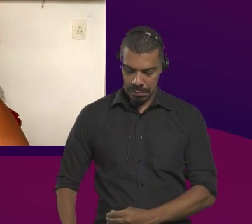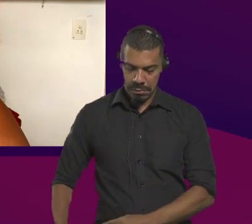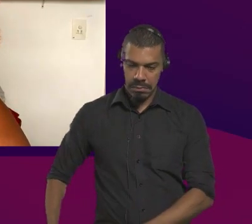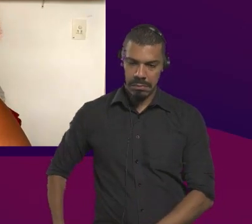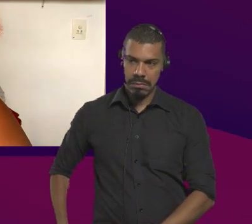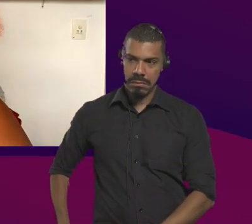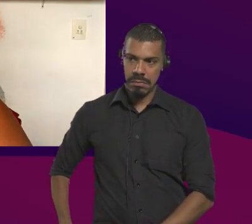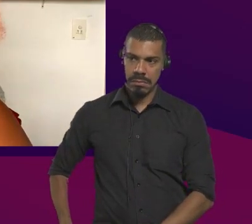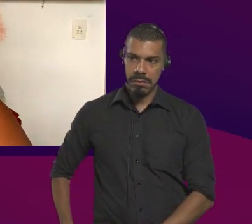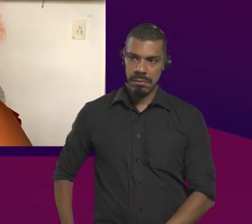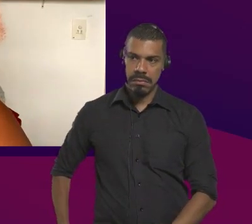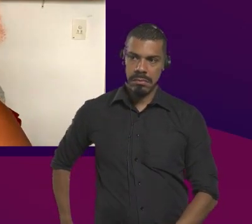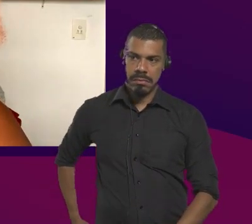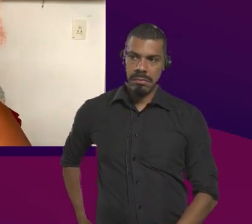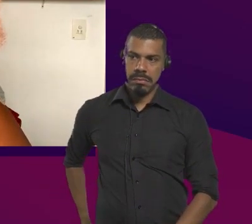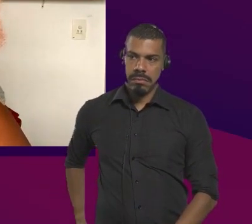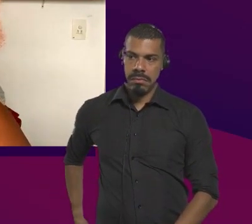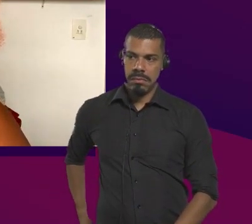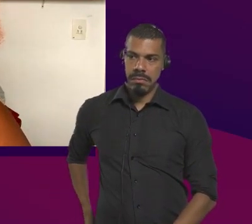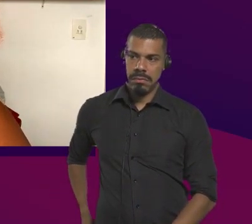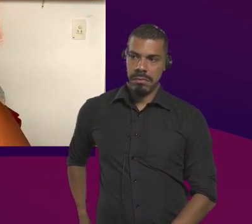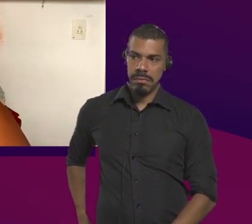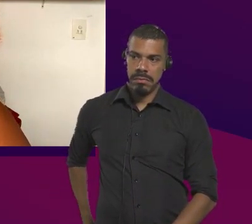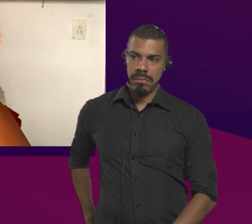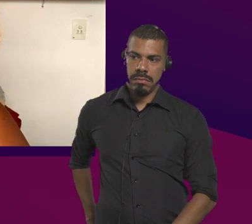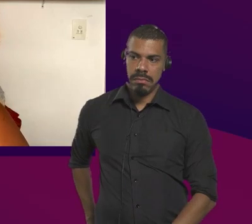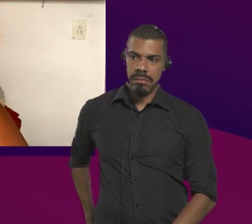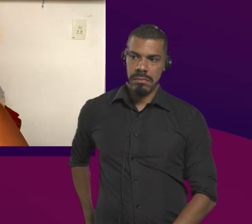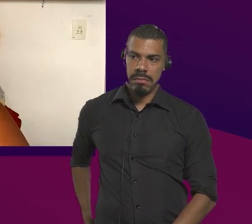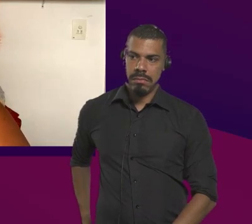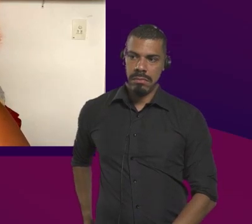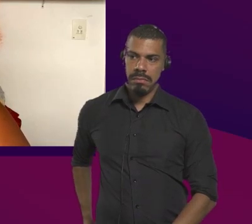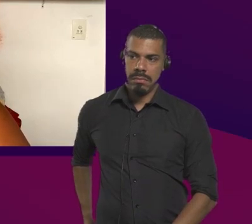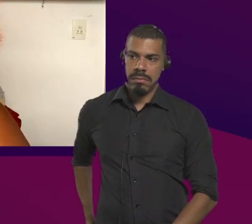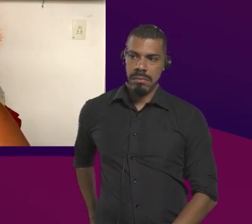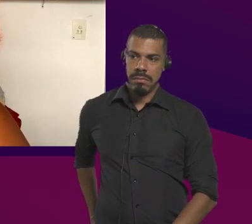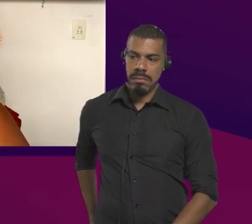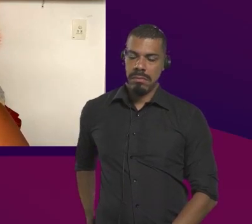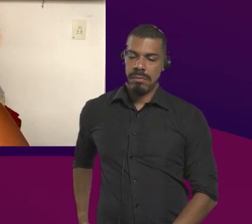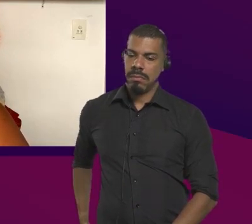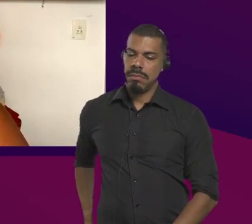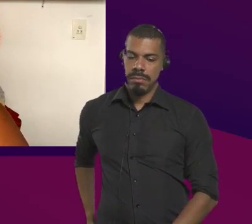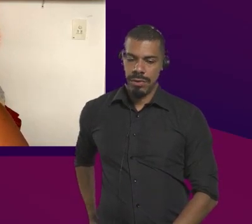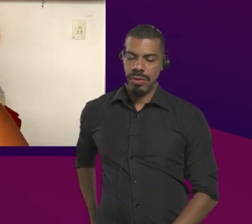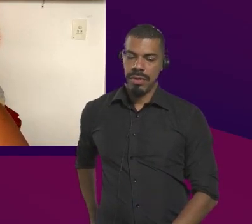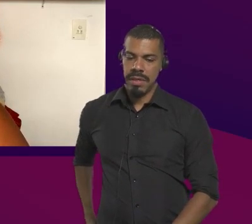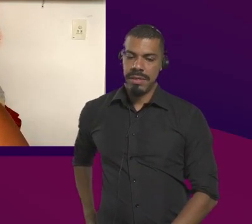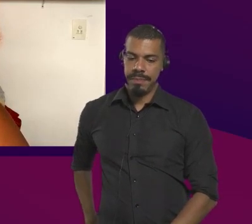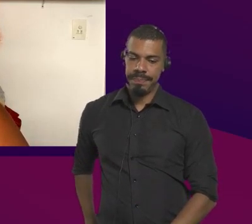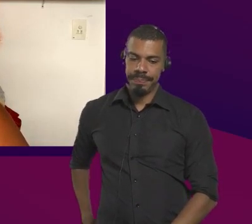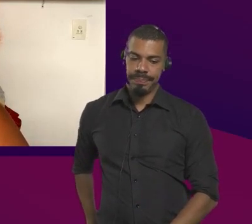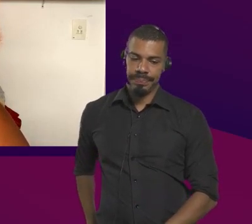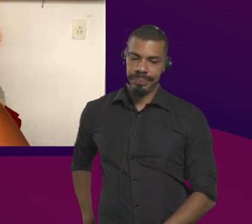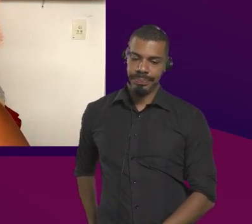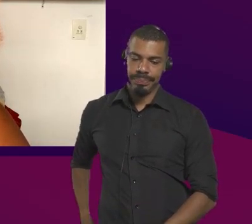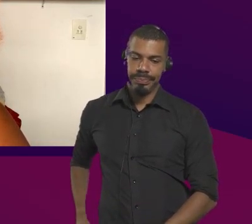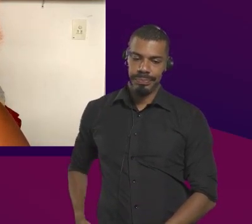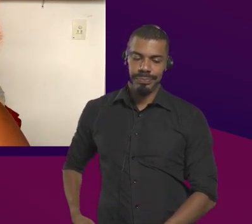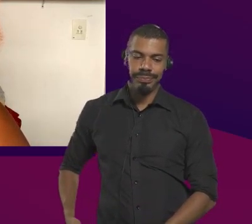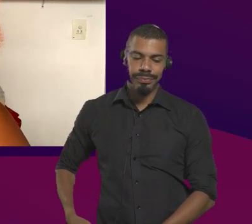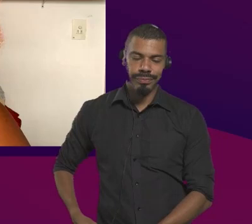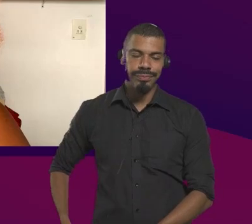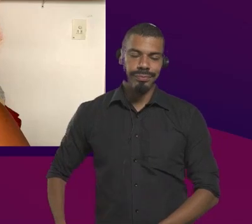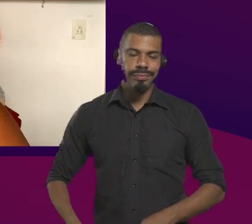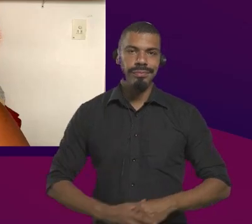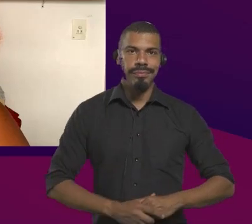né? A partir da sua visão, assim, porque eu acho que muita mulher vai no consultório de uma nutricionista porque alguém falou para ela que ela precisa emagrecer